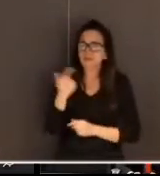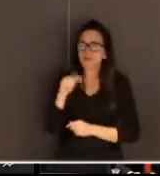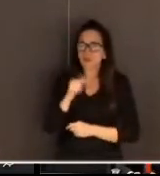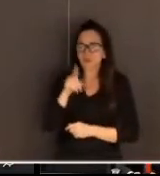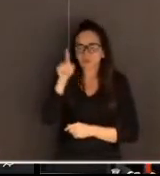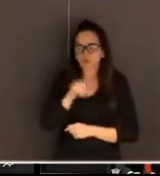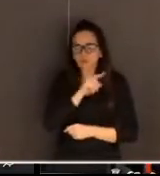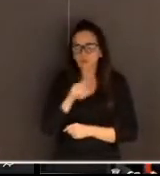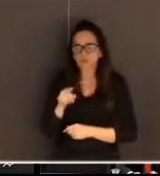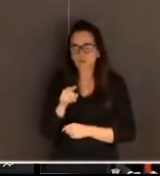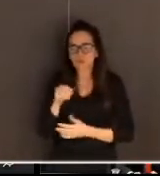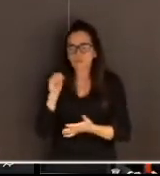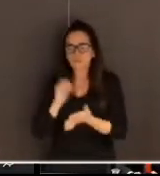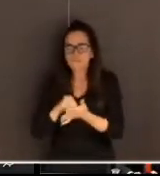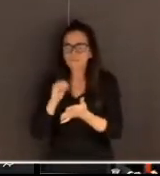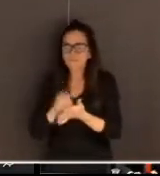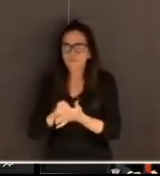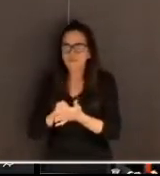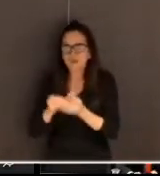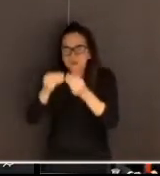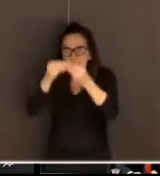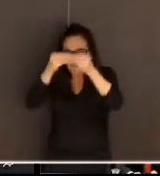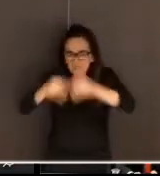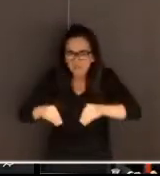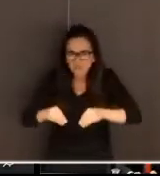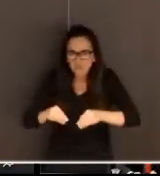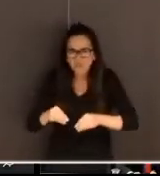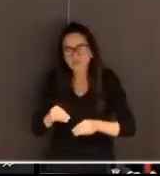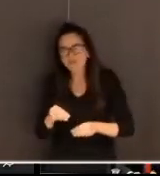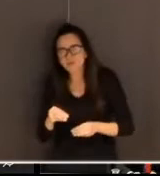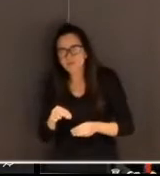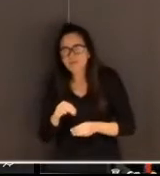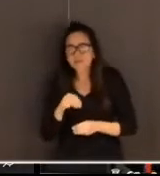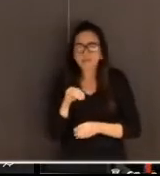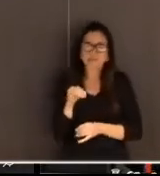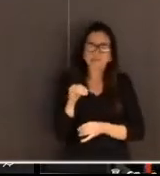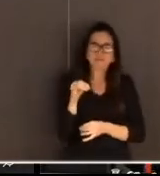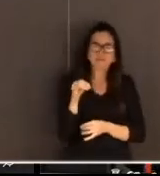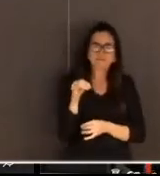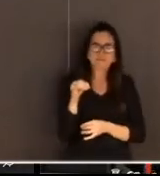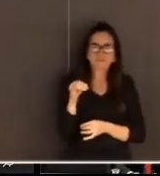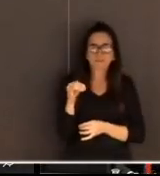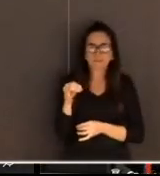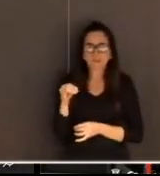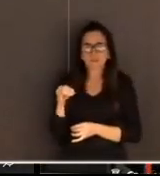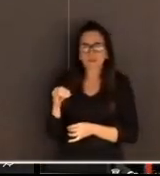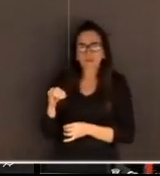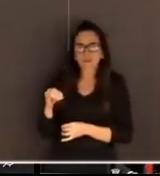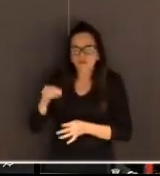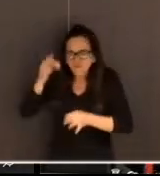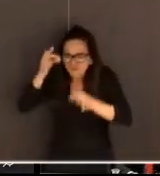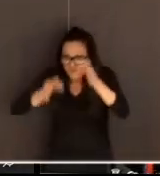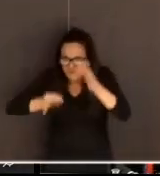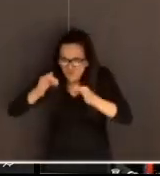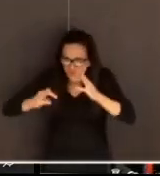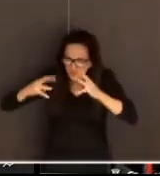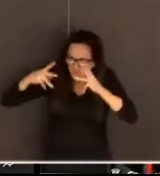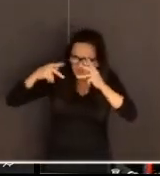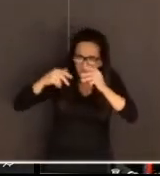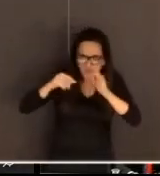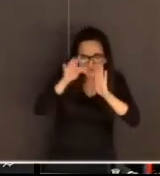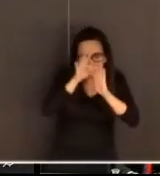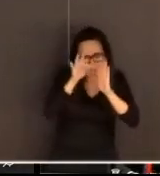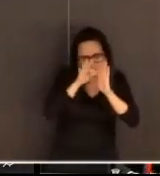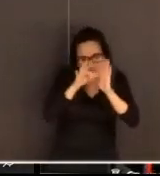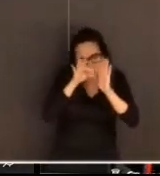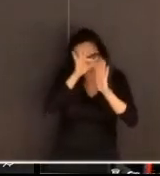por ausência de prejuízo se, ao final, mesmo sem a inversão, ambos os quesitos foram julgados ou foram